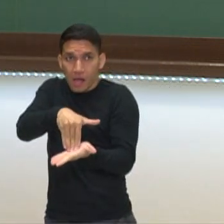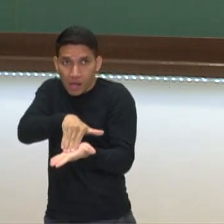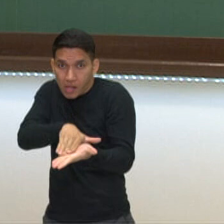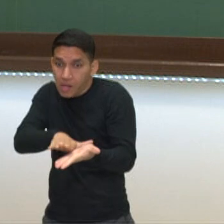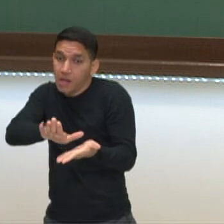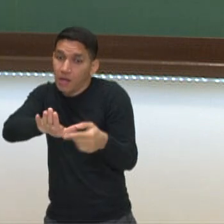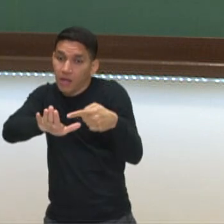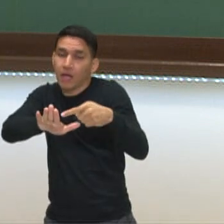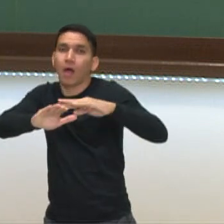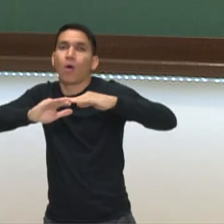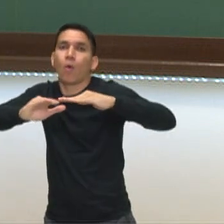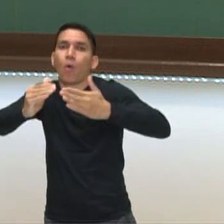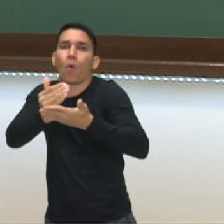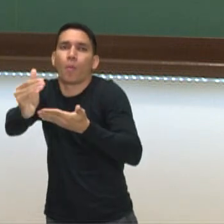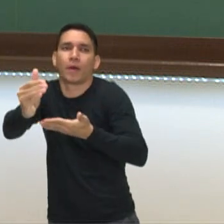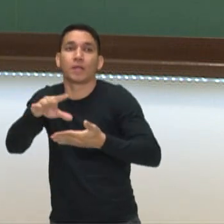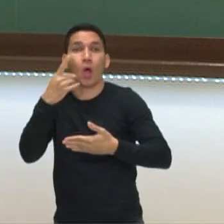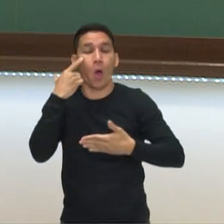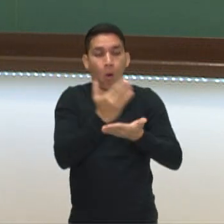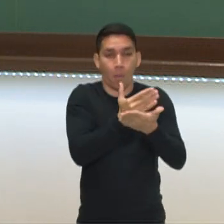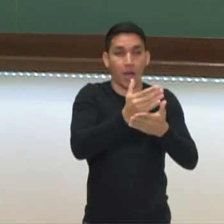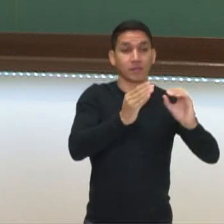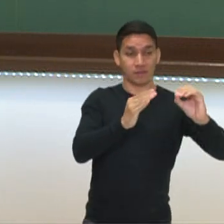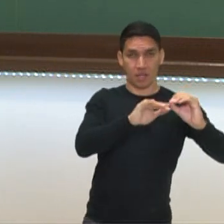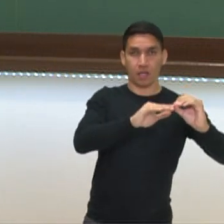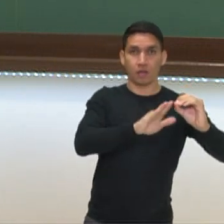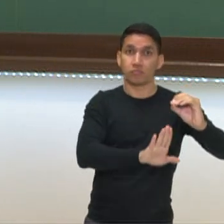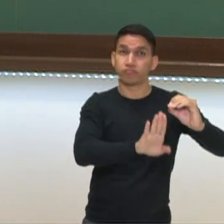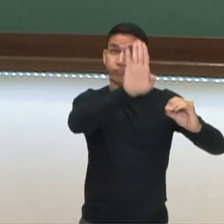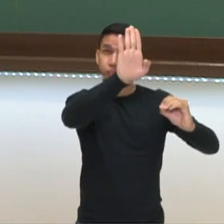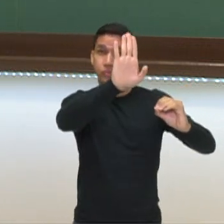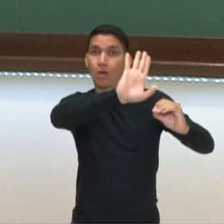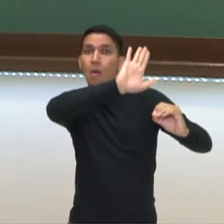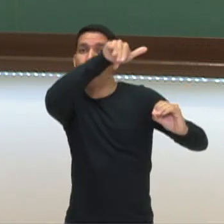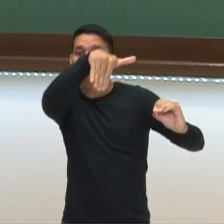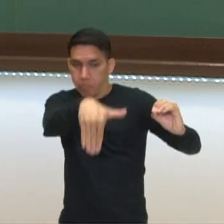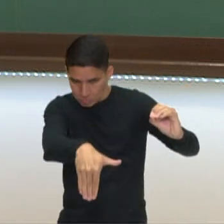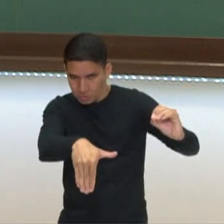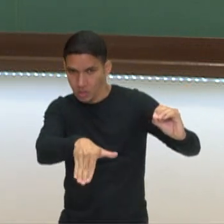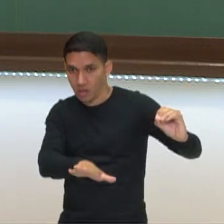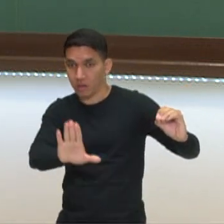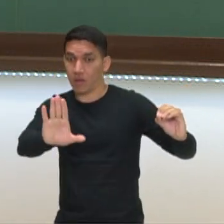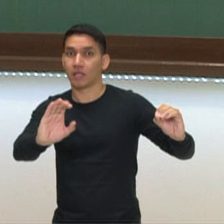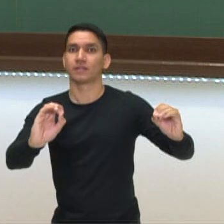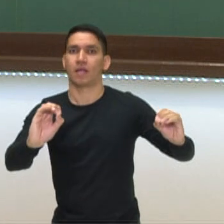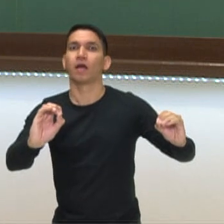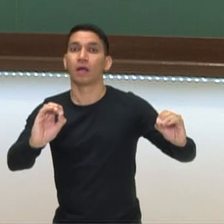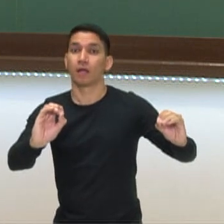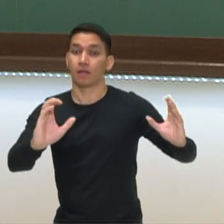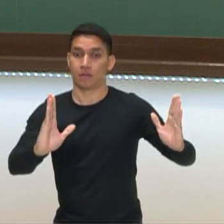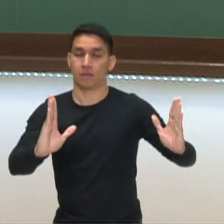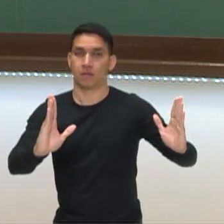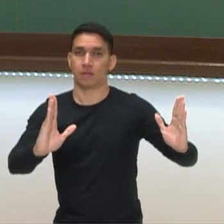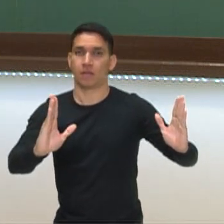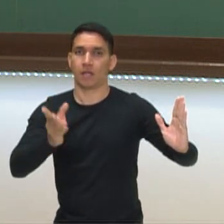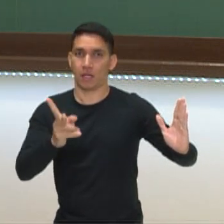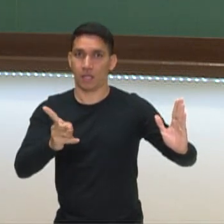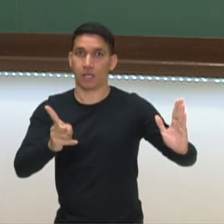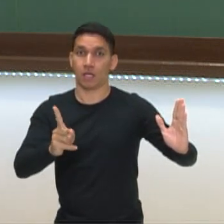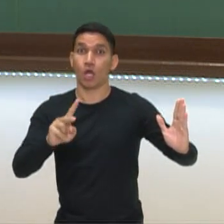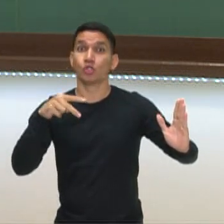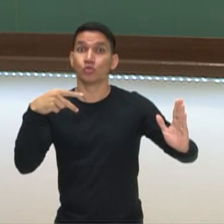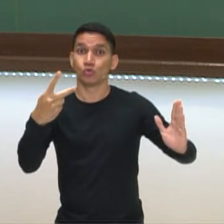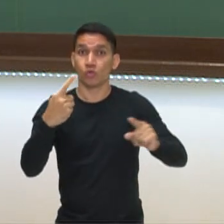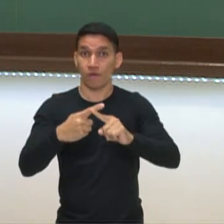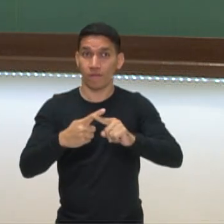quer dizer que a tensão ela passa do zero, vai para o máximo, do zero vai para o mínimo, volta ao zero. Então, ela volta para o zero em 2 vezes a